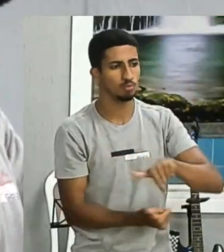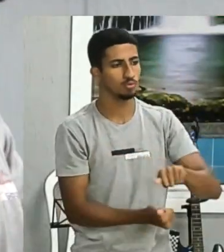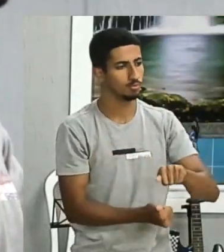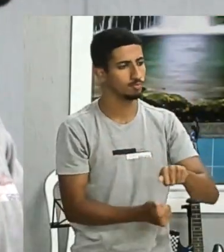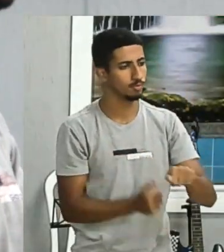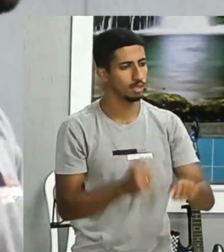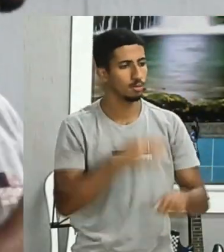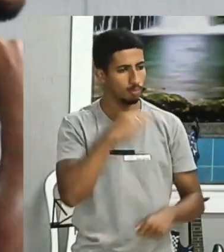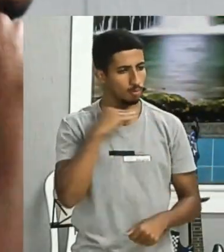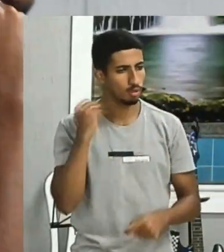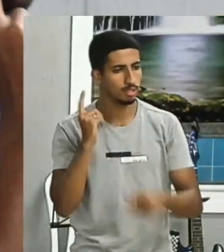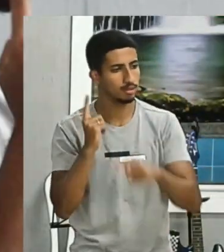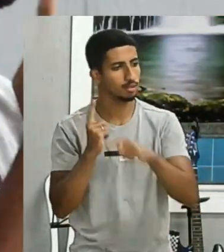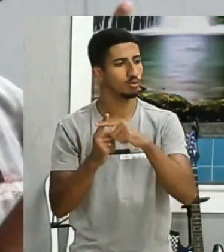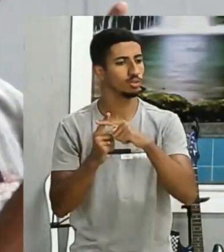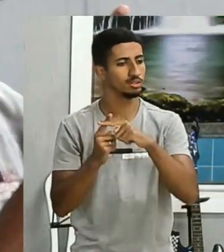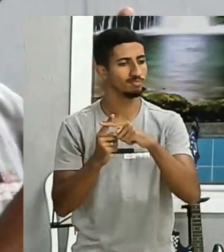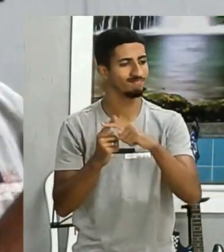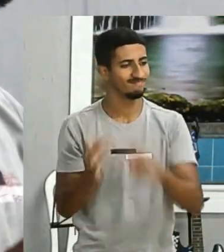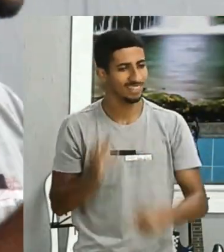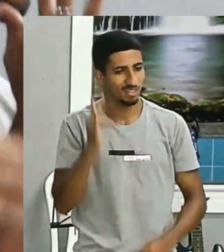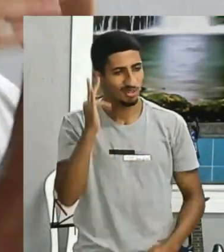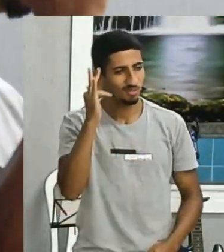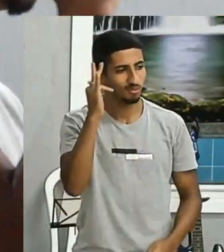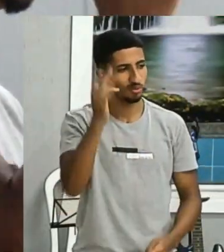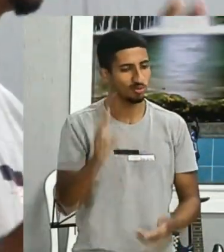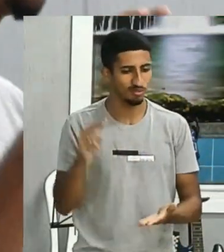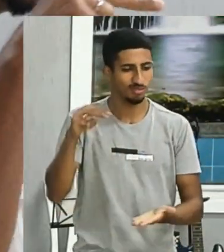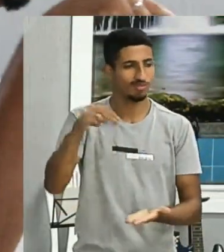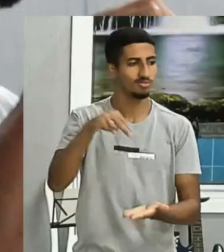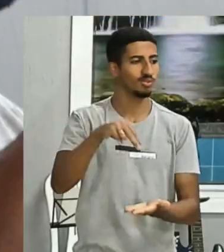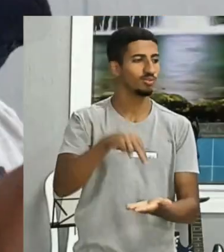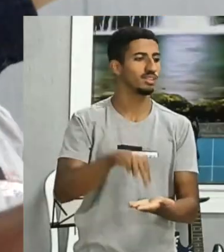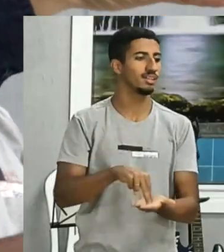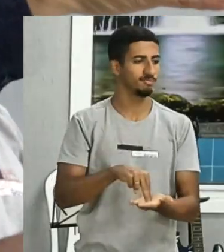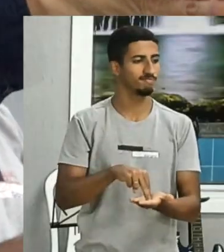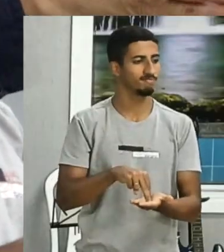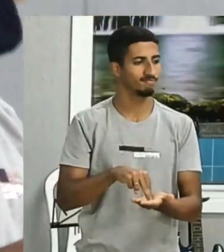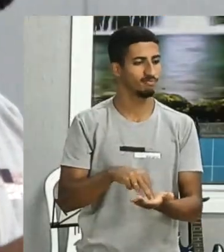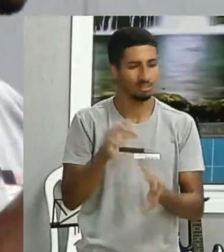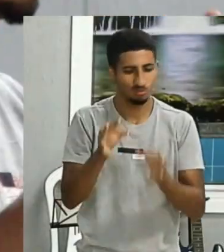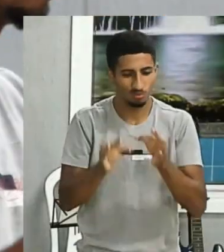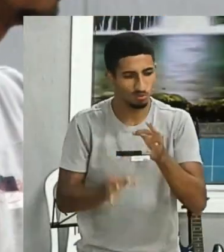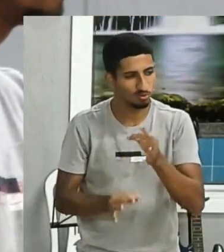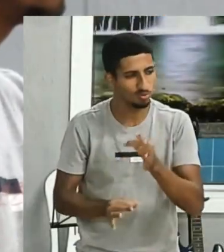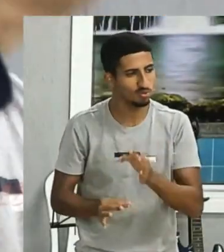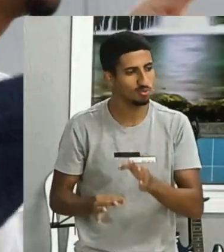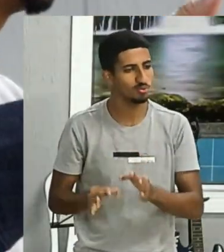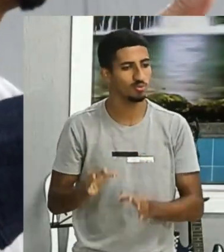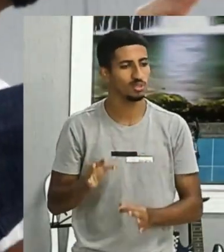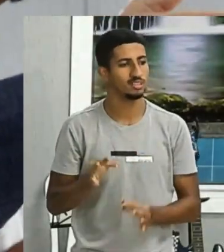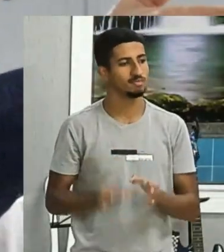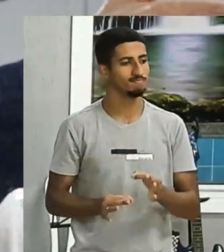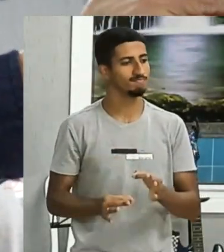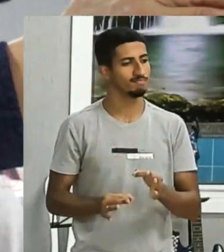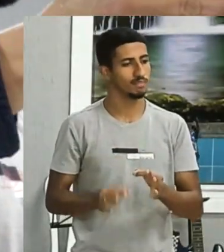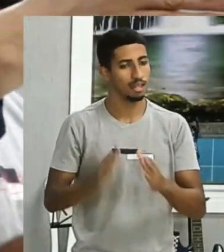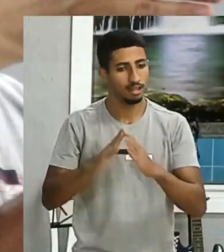ele vai voltar como juiz e vai exercer a sua justiça na